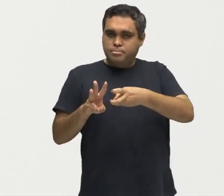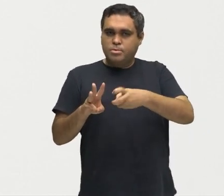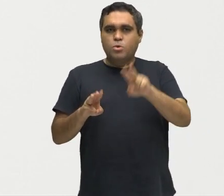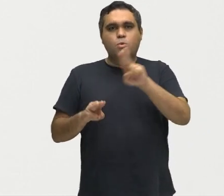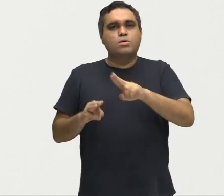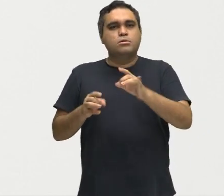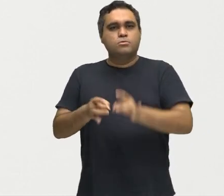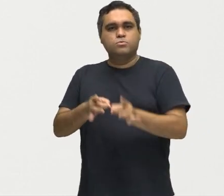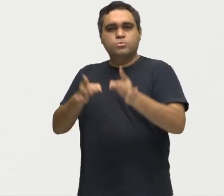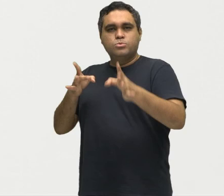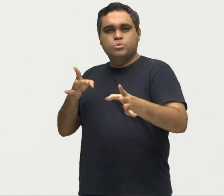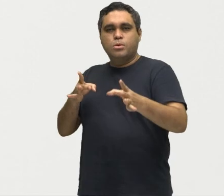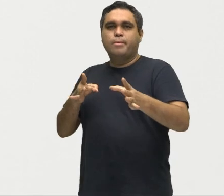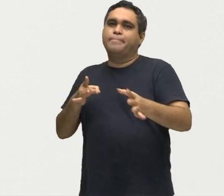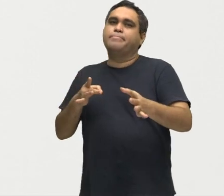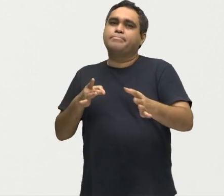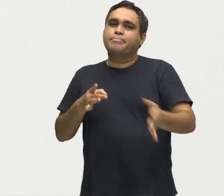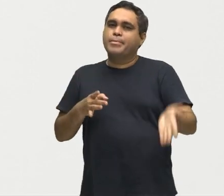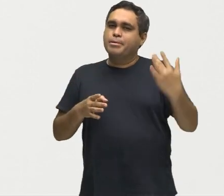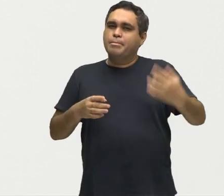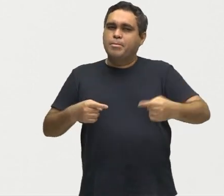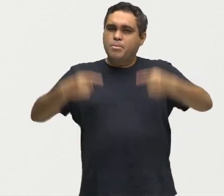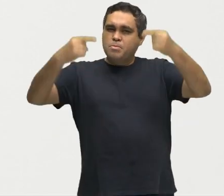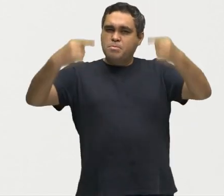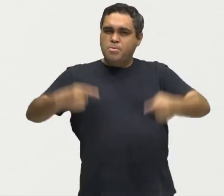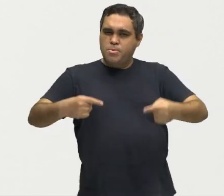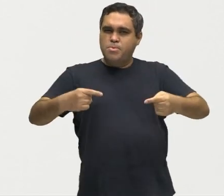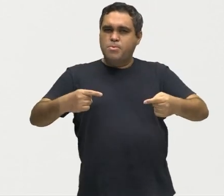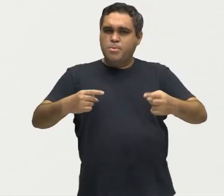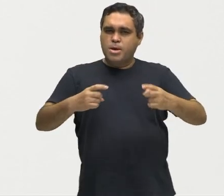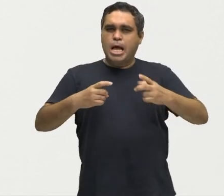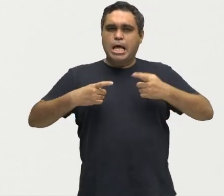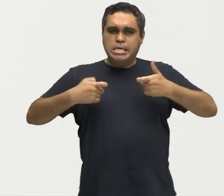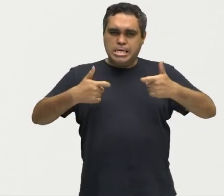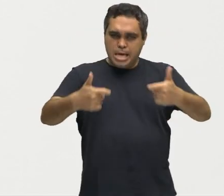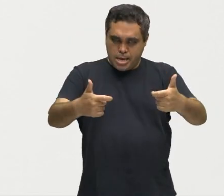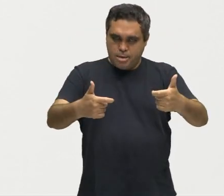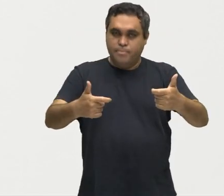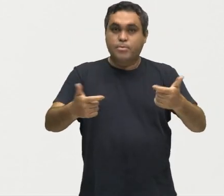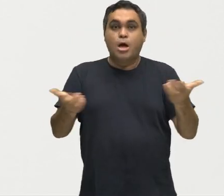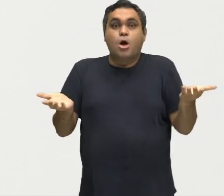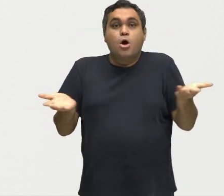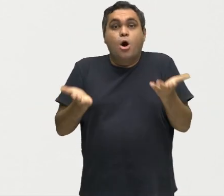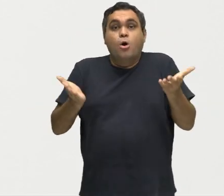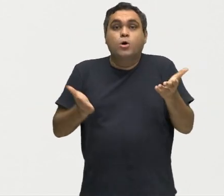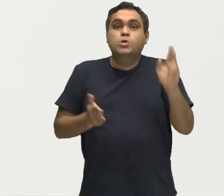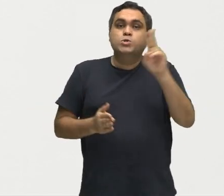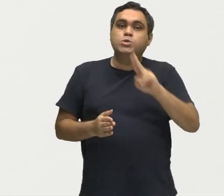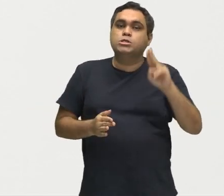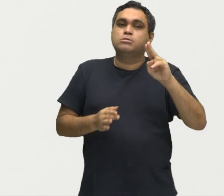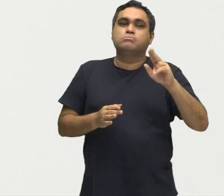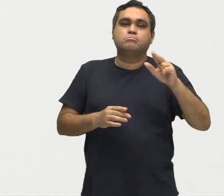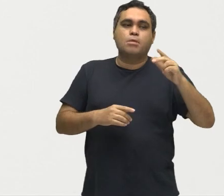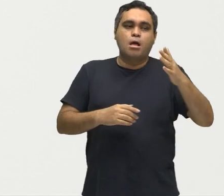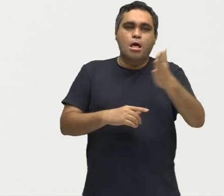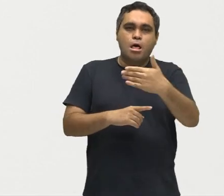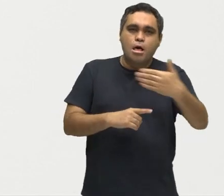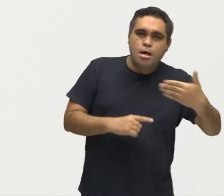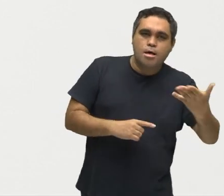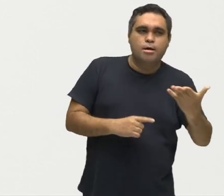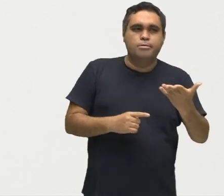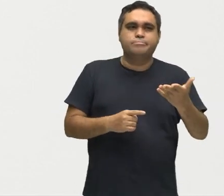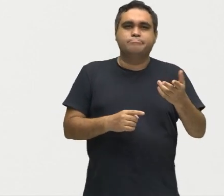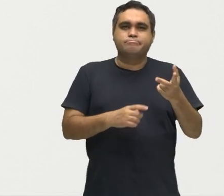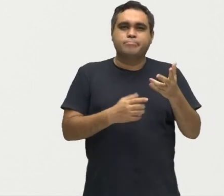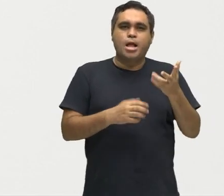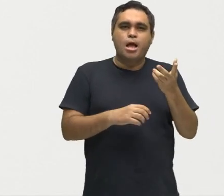flecha como arma de guerra. Atualmente é usado para caça, pesca e rituais. E tornou-se